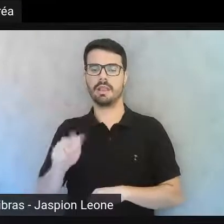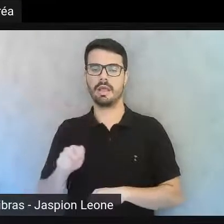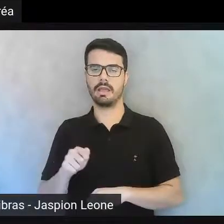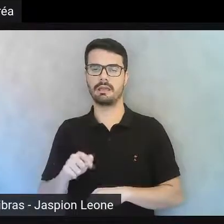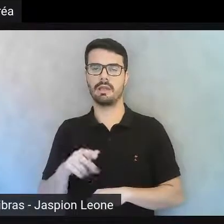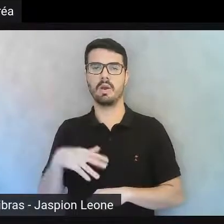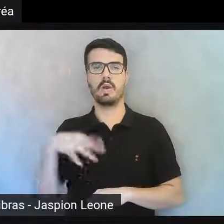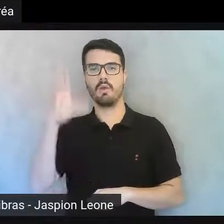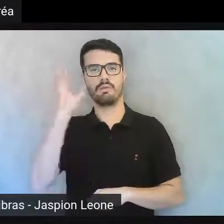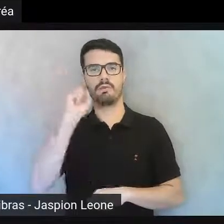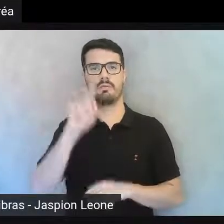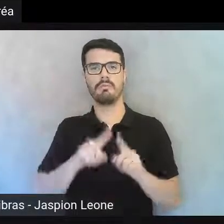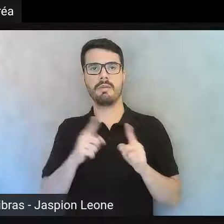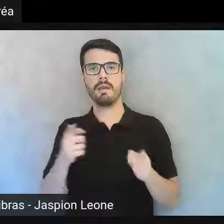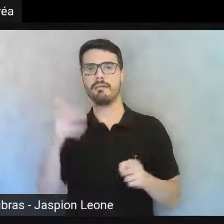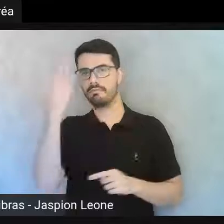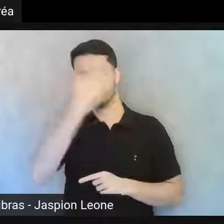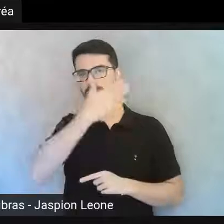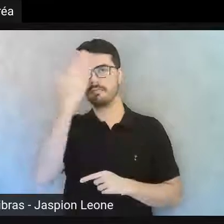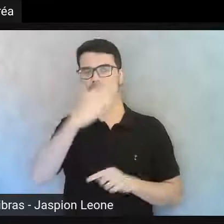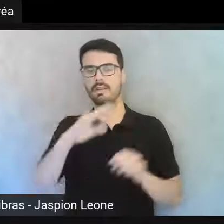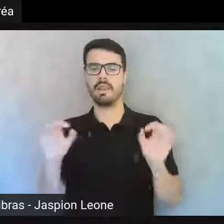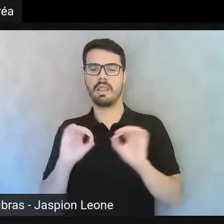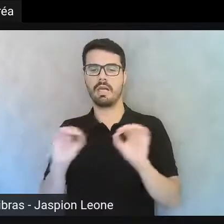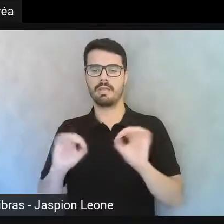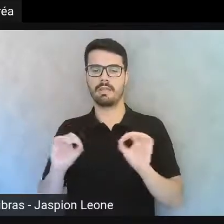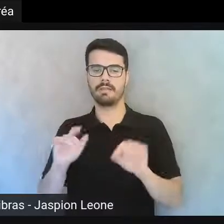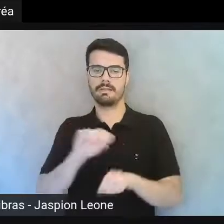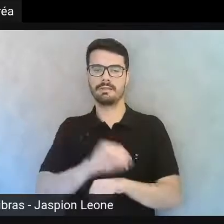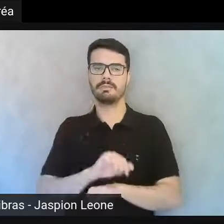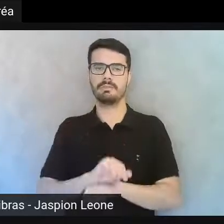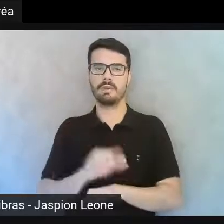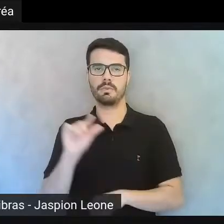Andréia, estamos te ouvindo, mas não estamos te vendo. Espera um pouquinho.